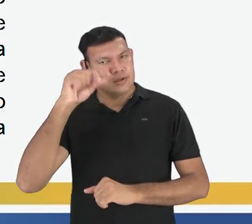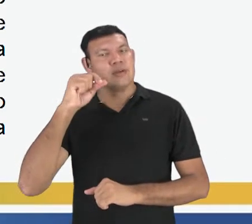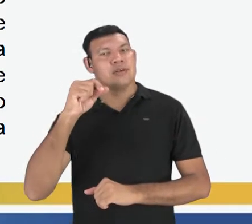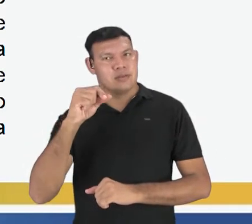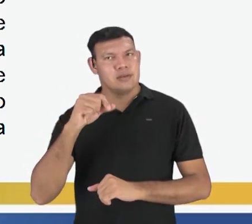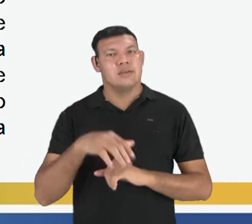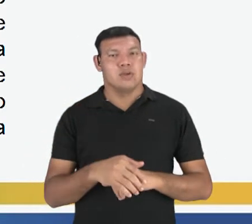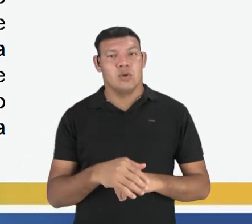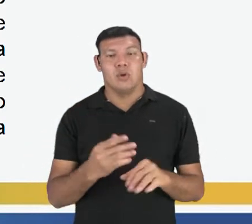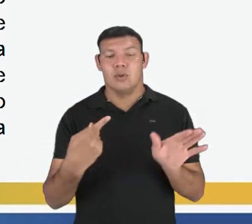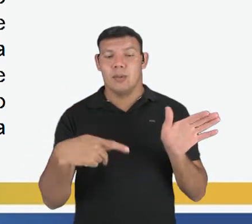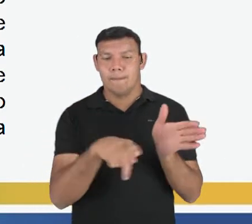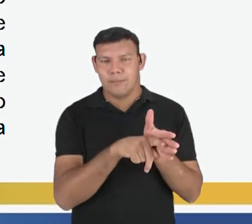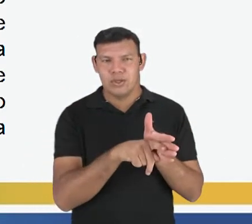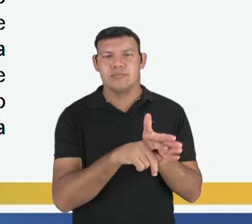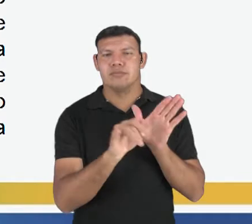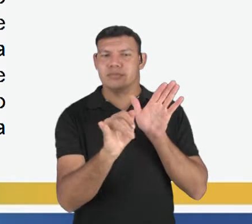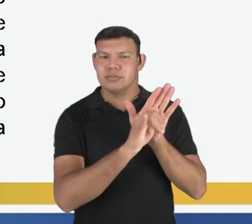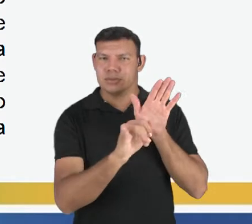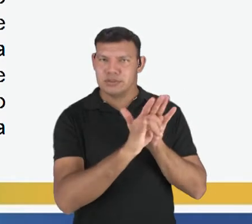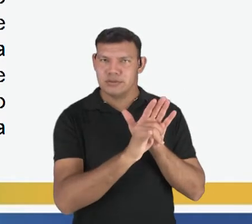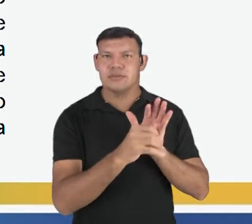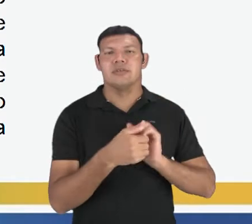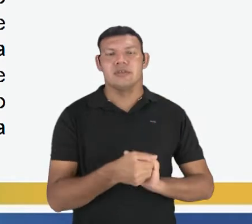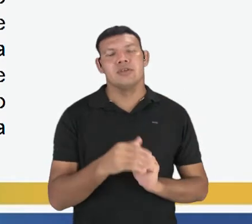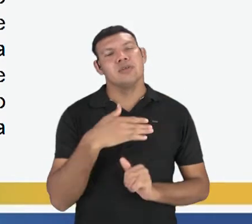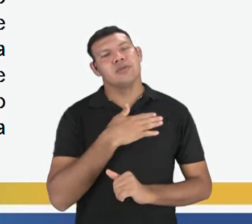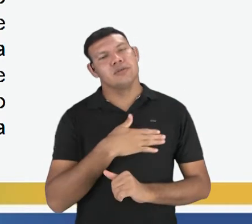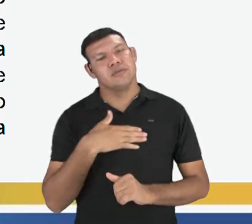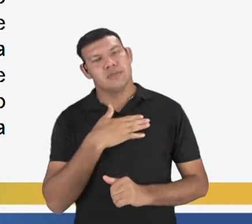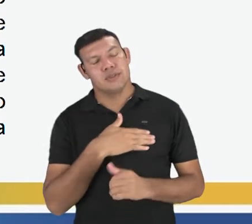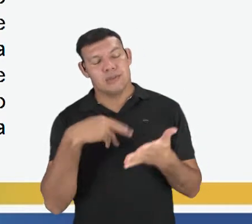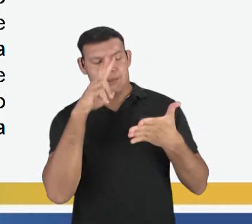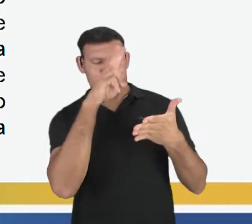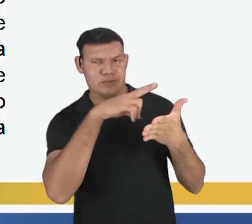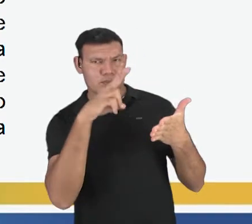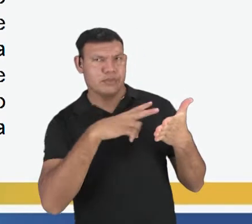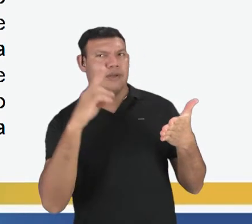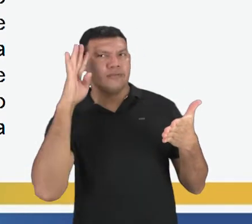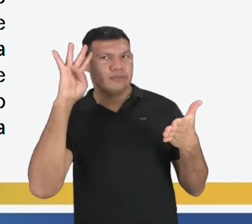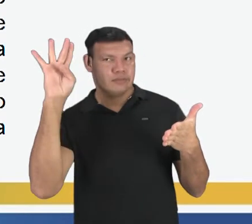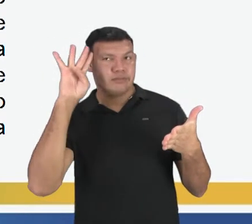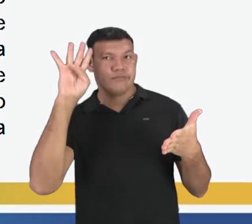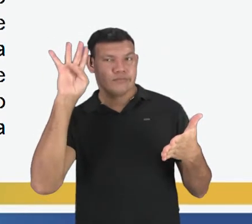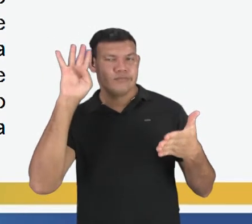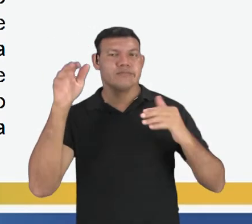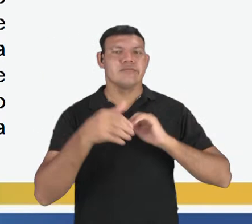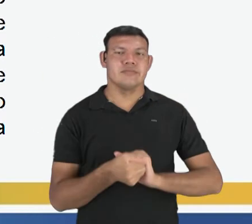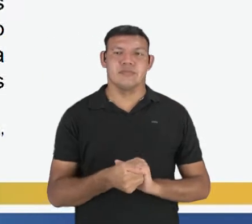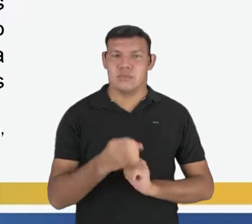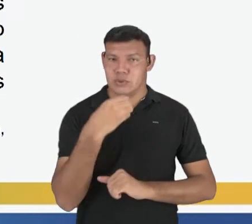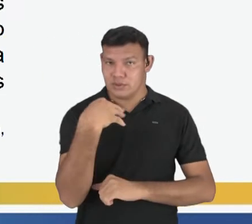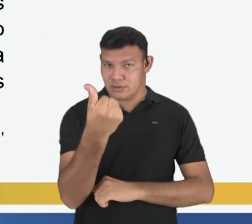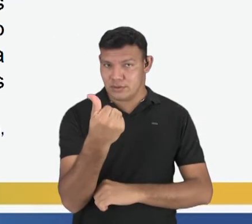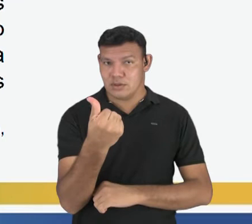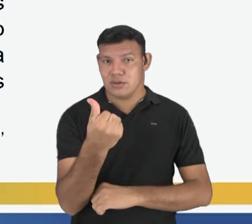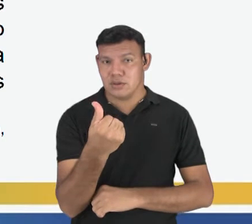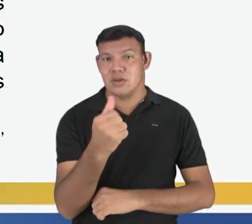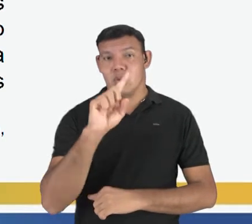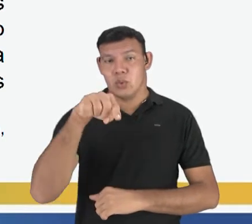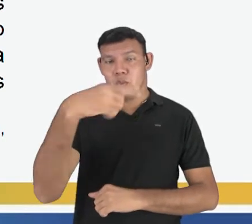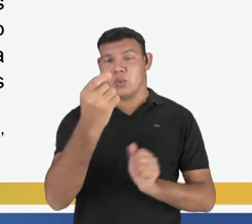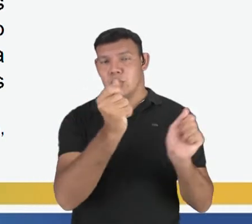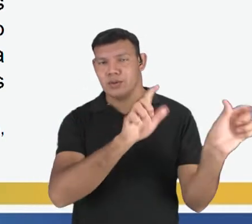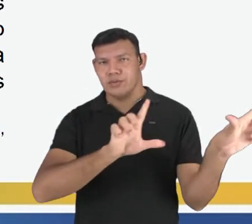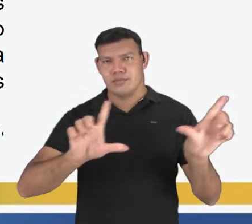escolher uma corrente específica, me identifico com ela e gosto de ler a corrente desses pensadores, tá bom? Então,